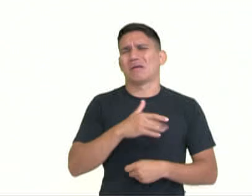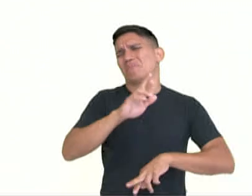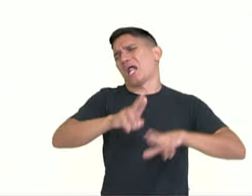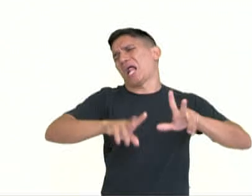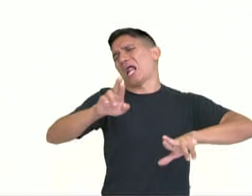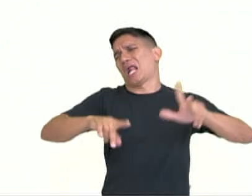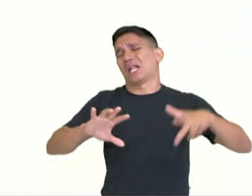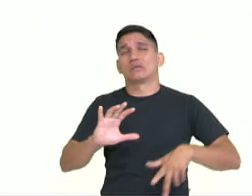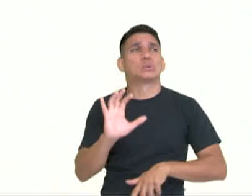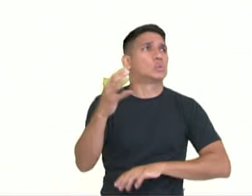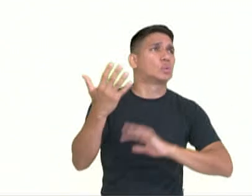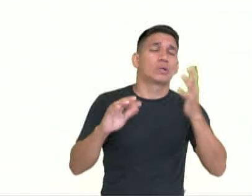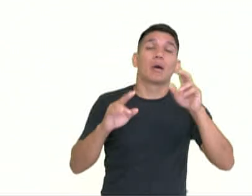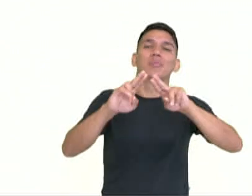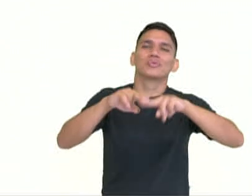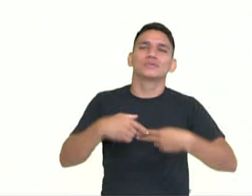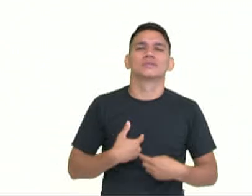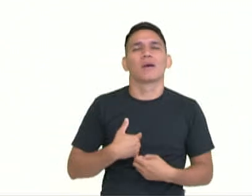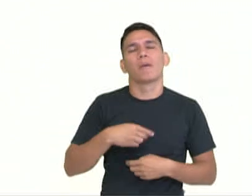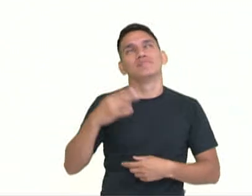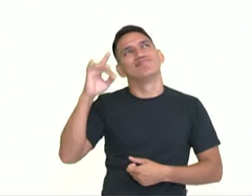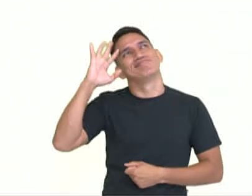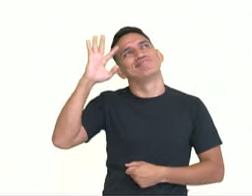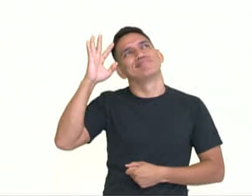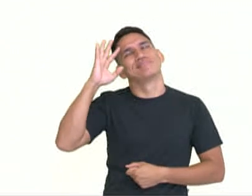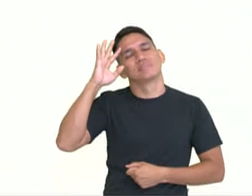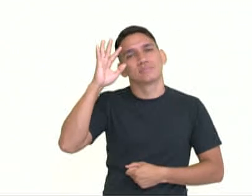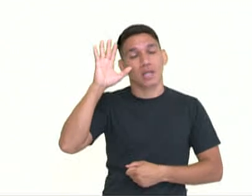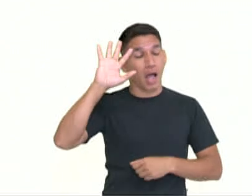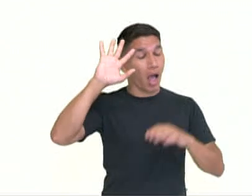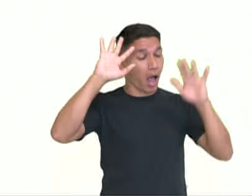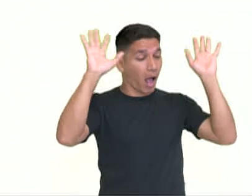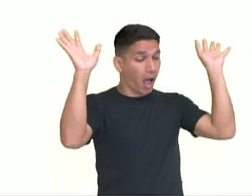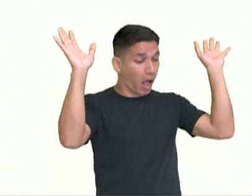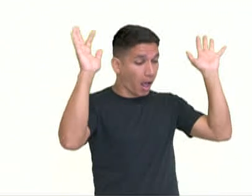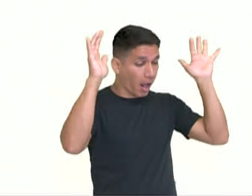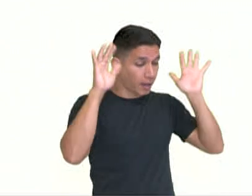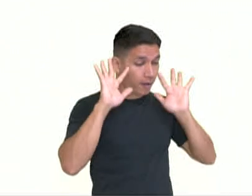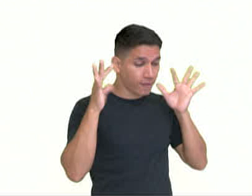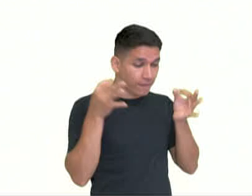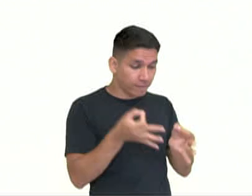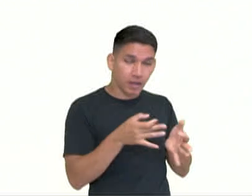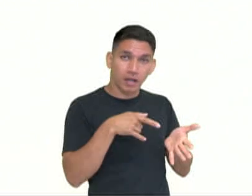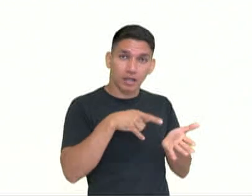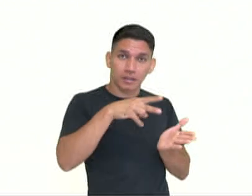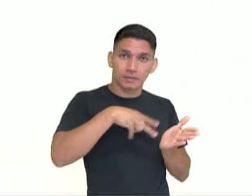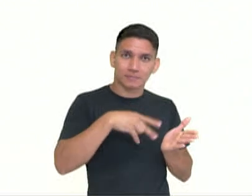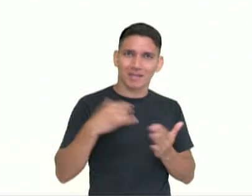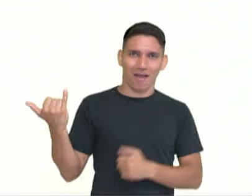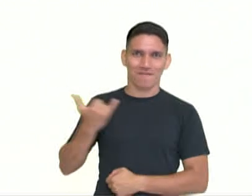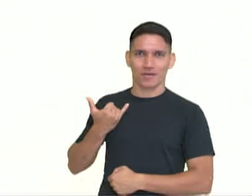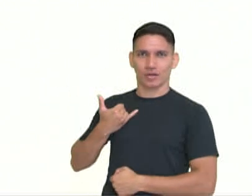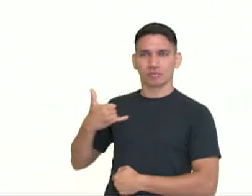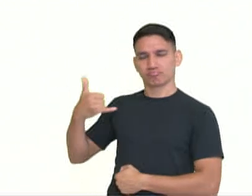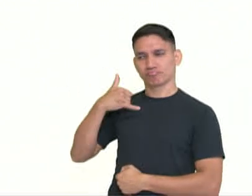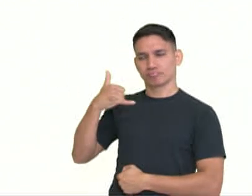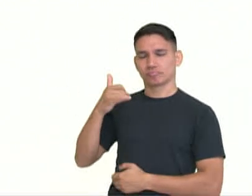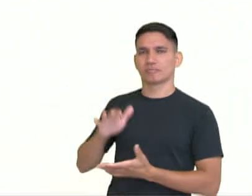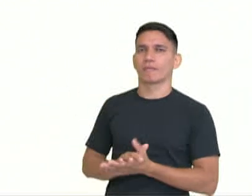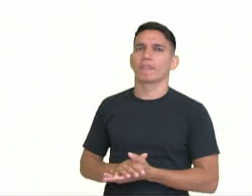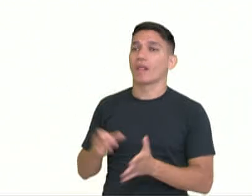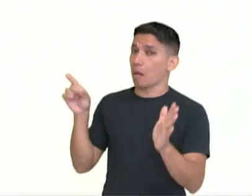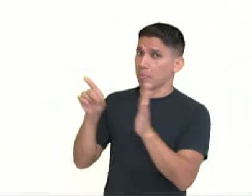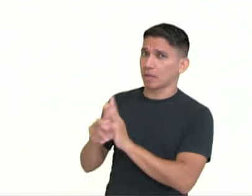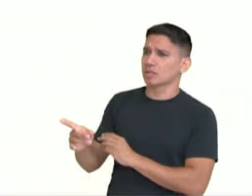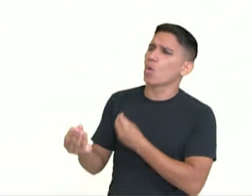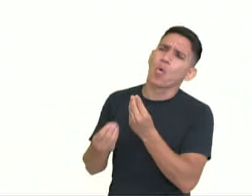eu penso em me distrair. Fecha aspas. Contou-nos por telefone. Questionada sobre o que tem feito para aproveitar a